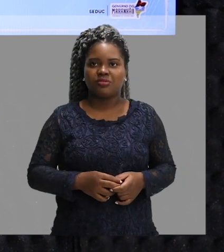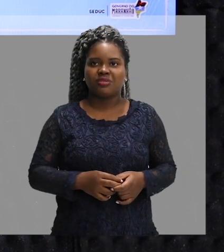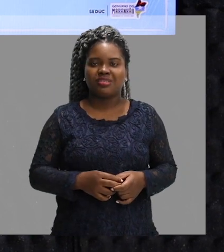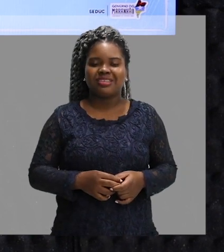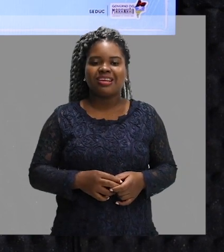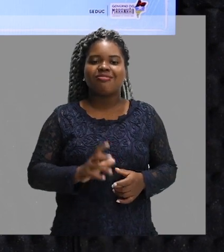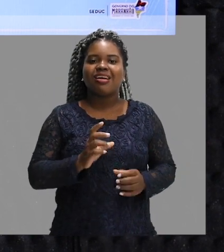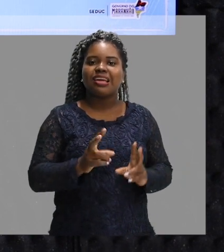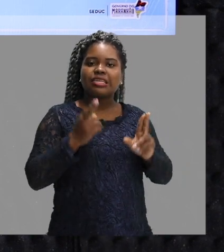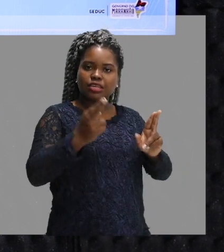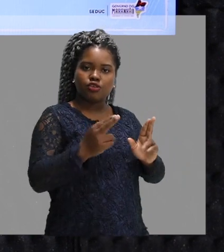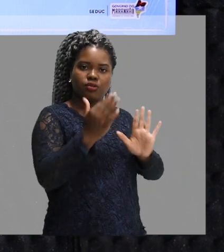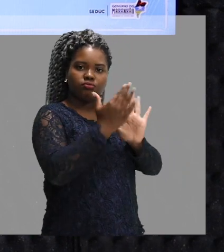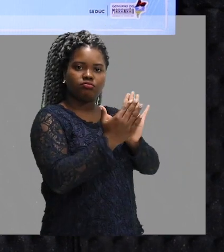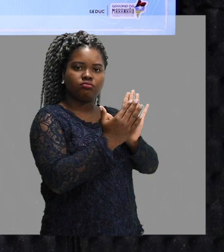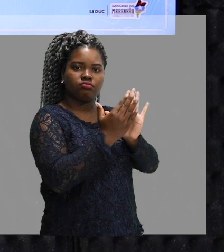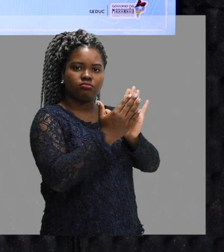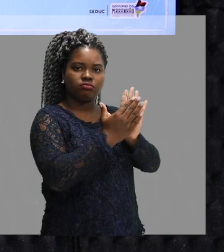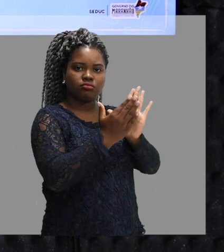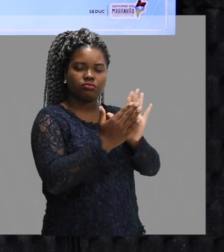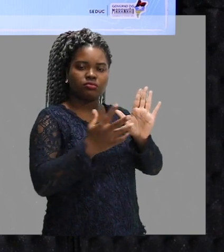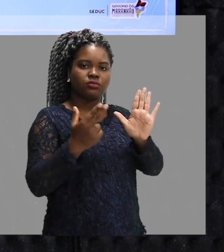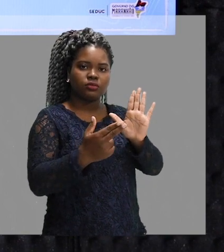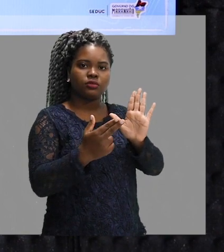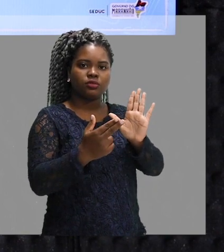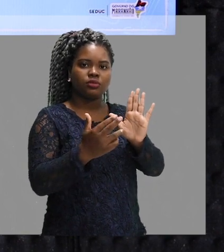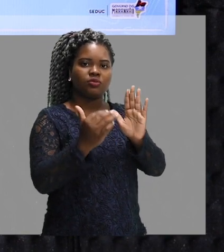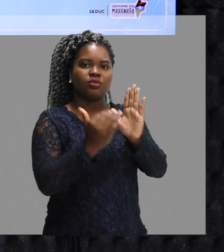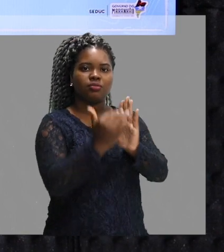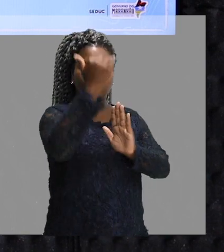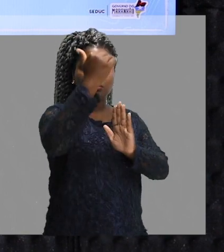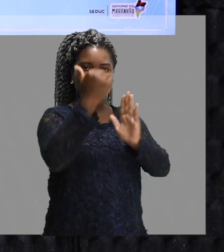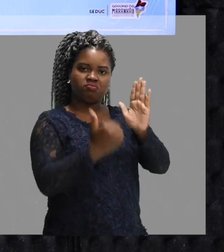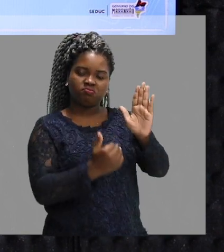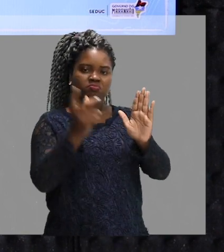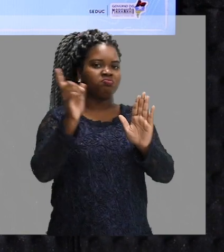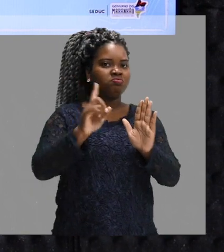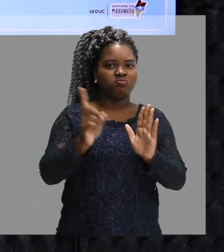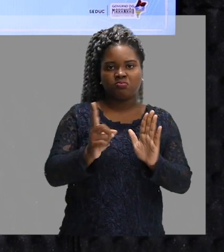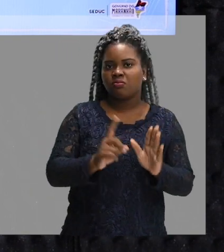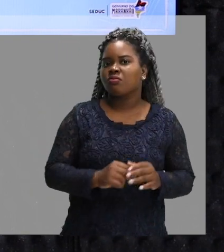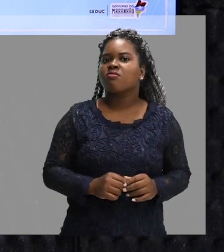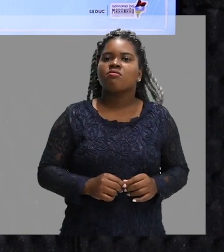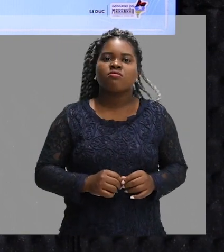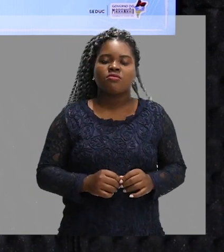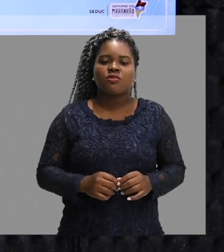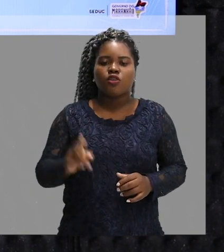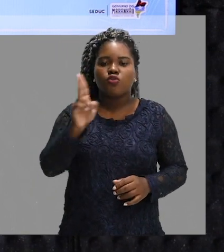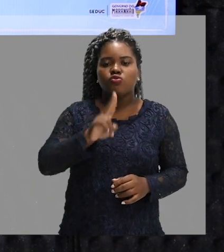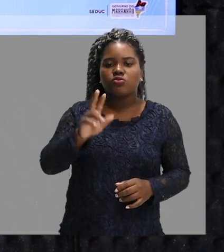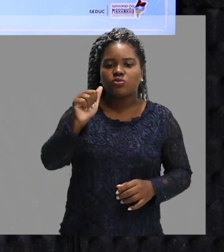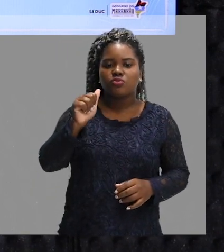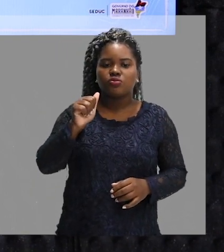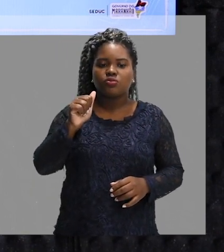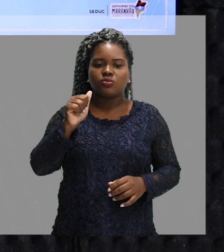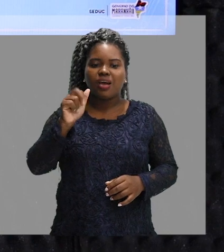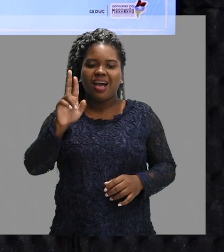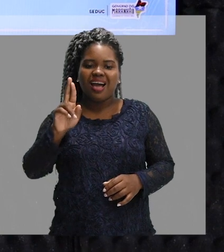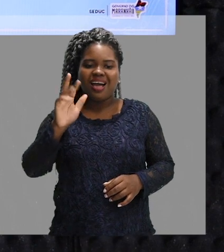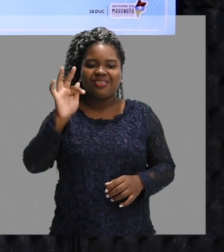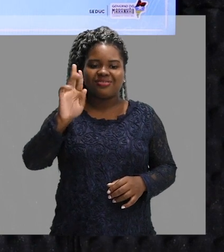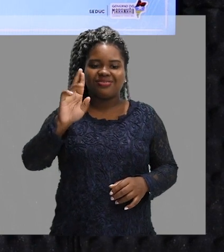mesmo plano, não tinha mais alto e mais baixo, a não ser por outros motivos. E uso do afresco. O que é o afresco? É uma palavra que vocês